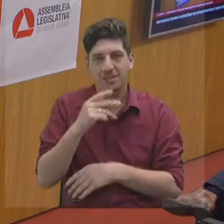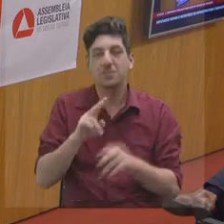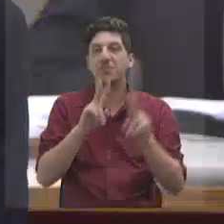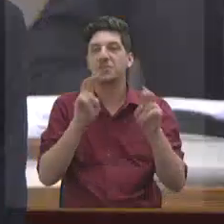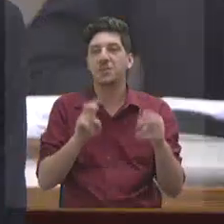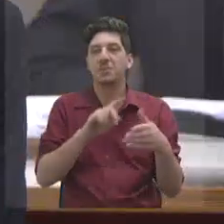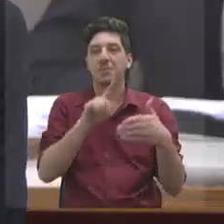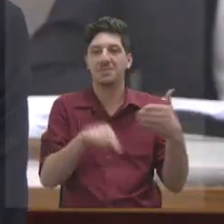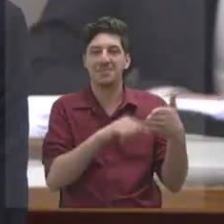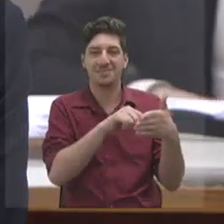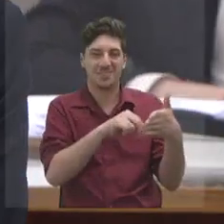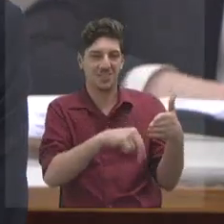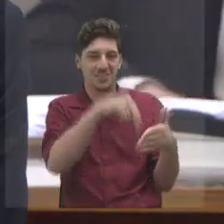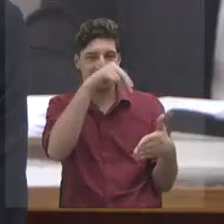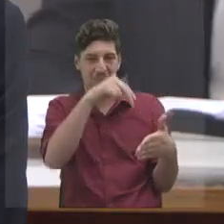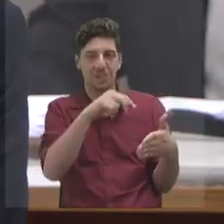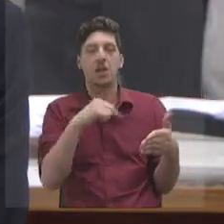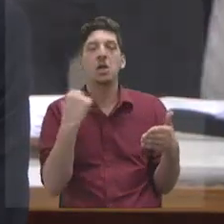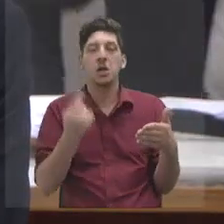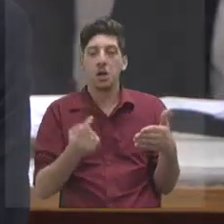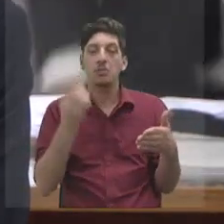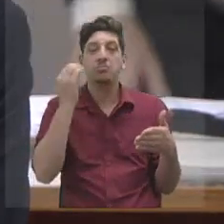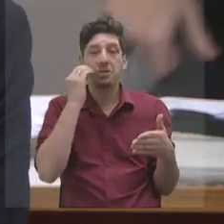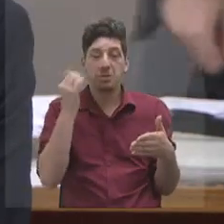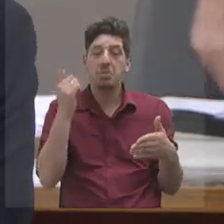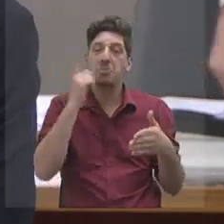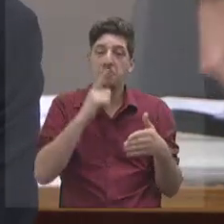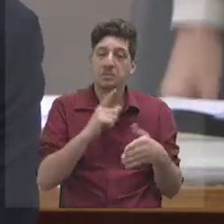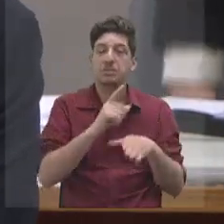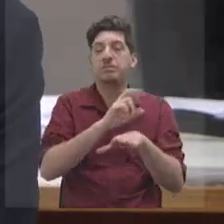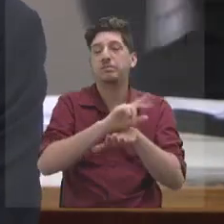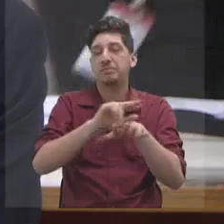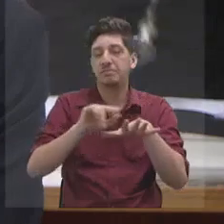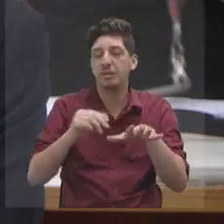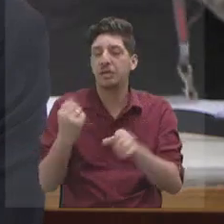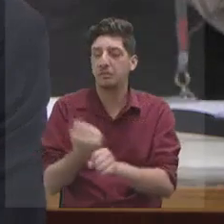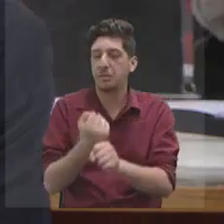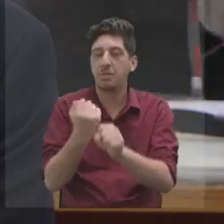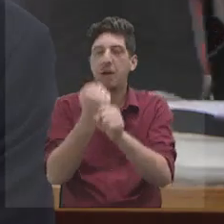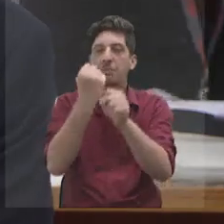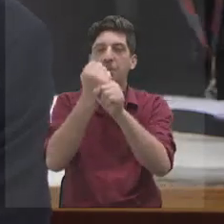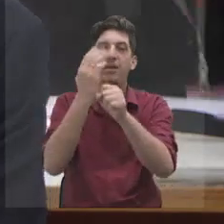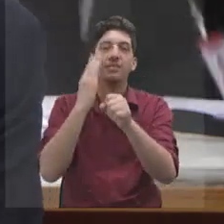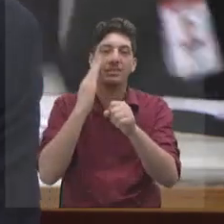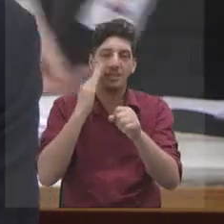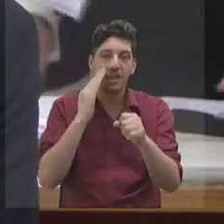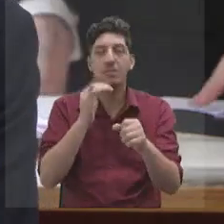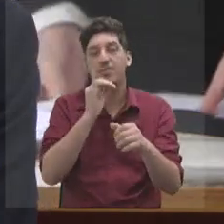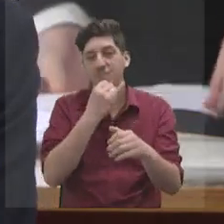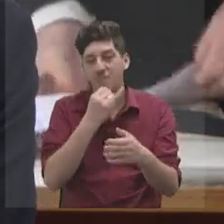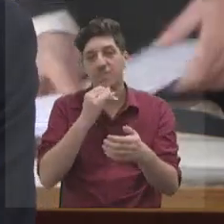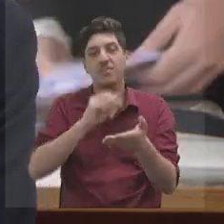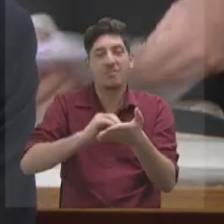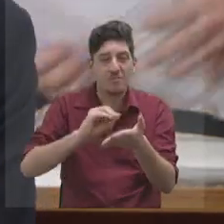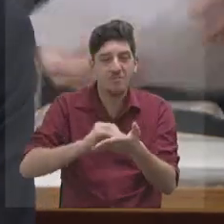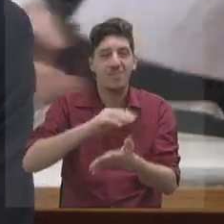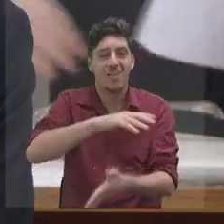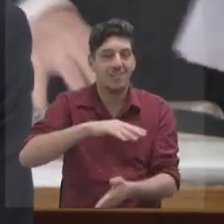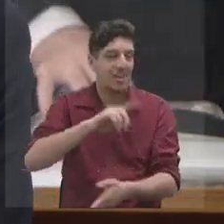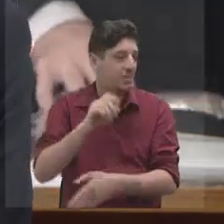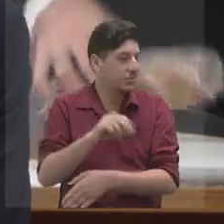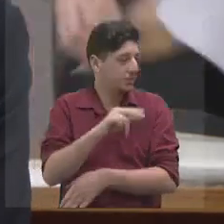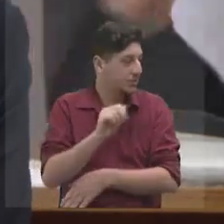tem é concentração feito aí vários Empreendimentos aí dando essa Cadência na Zona da Mata então mencionou e a